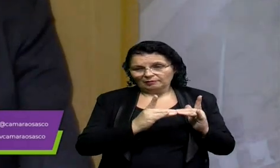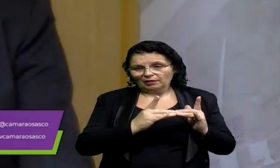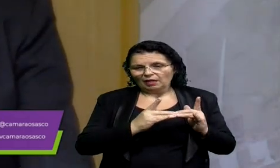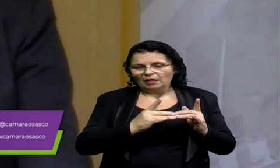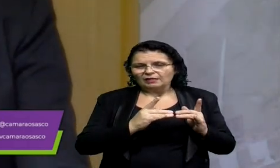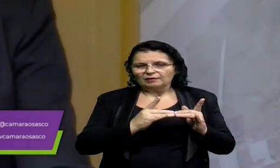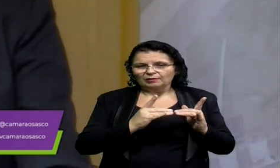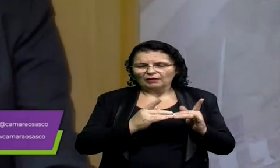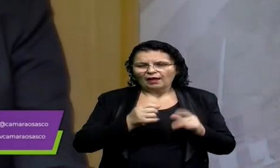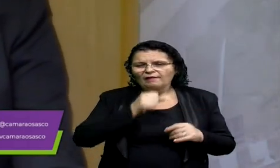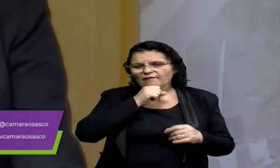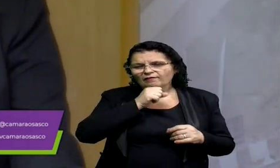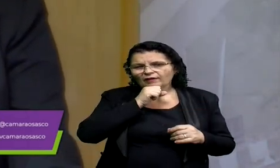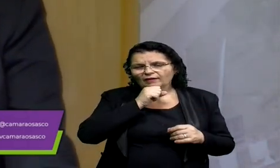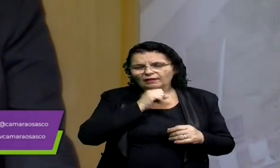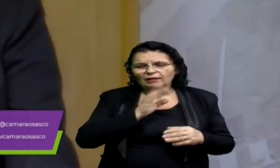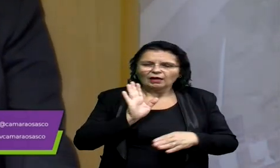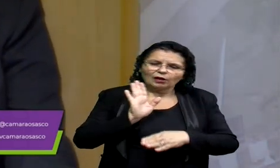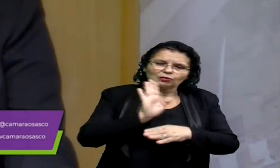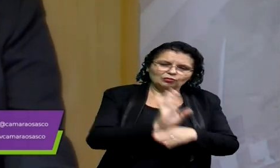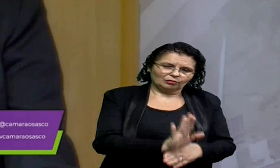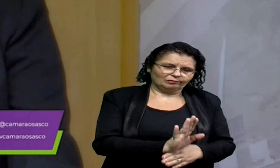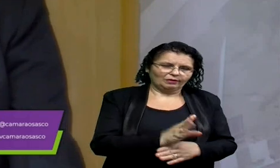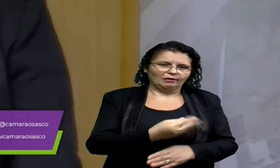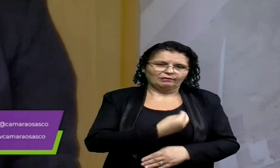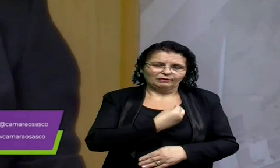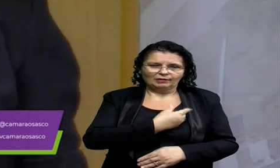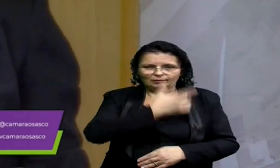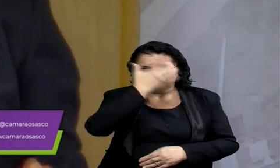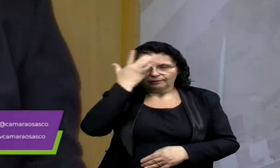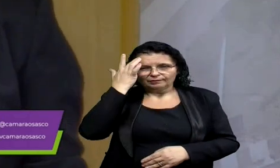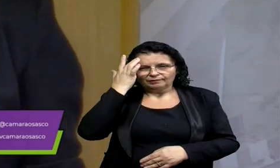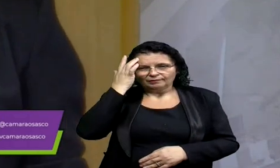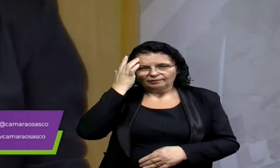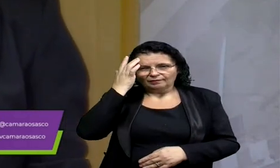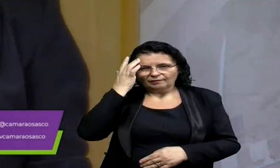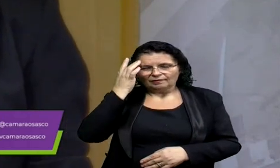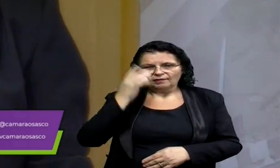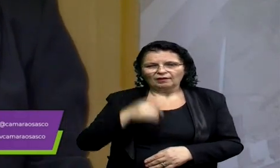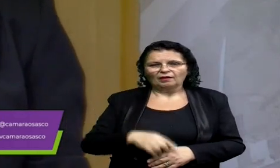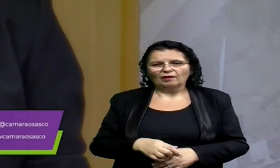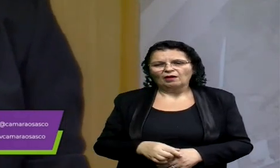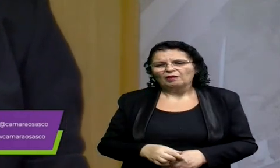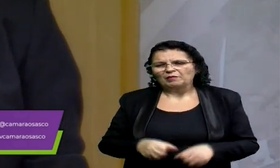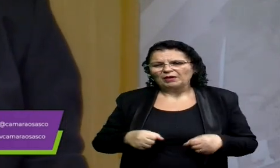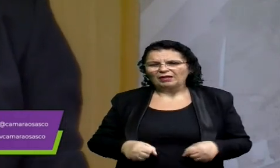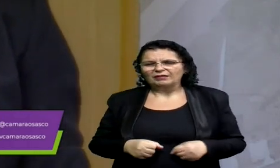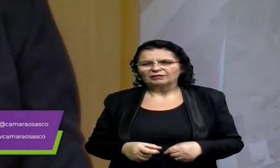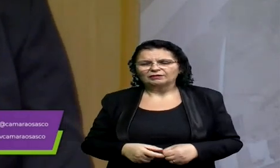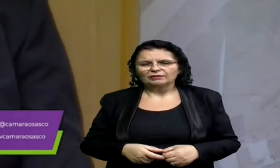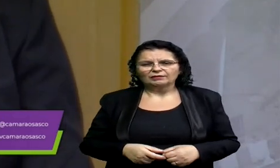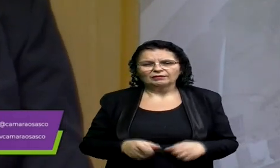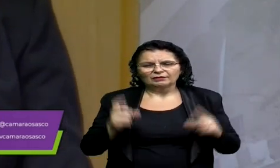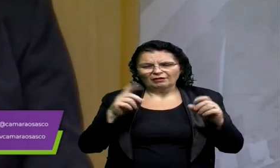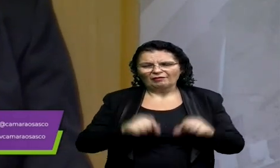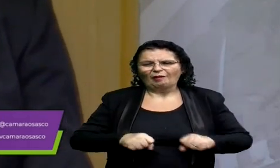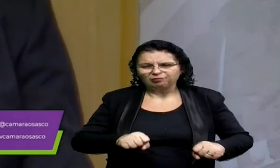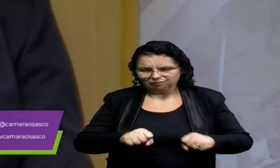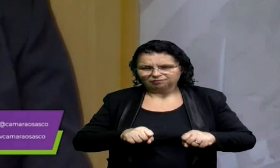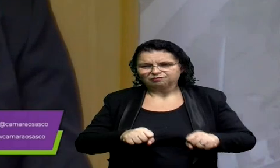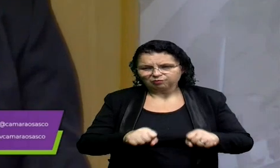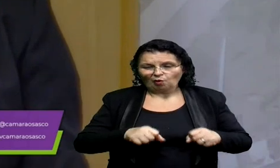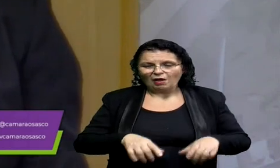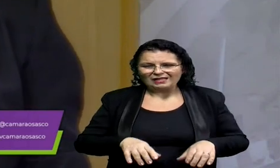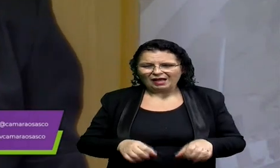da nossa C idade e queria facilitar tanto a vida porque muitas vezes pega no barro o carrinho sobe e não tá